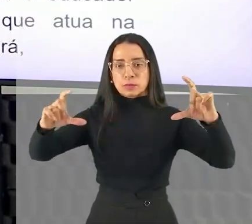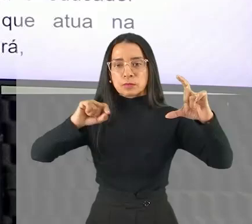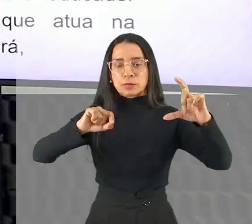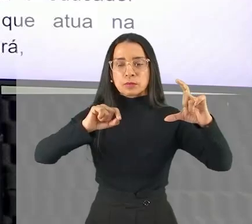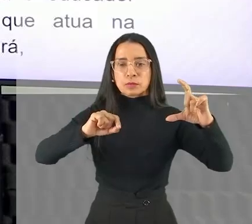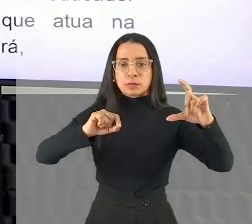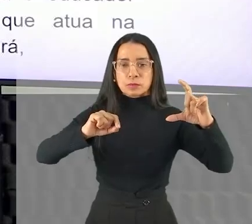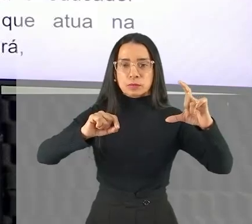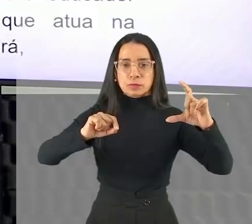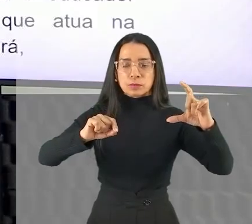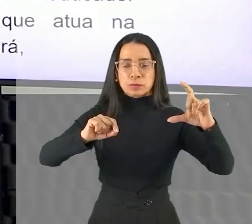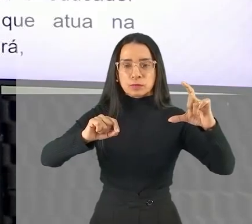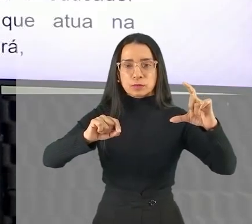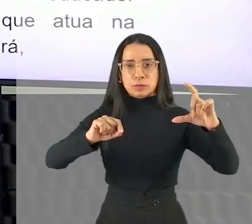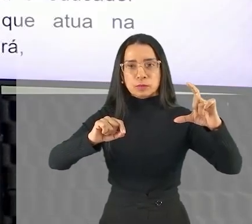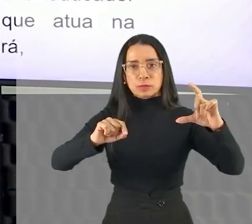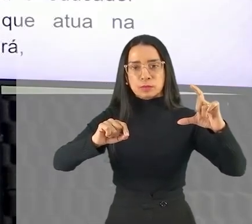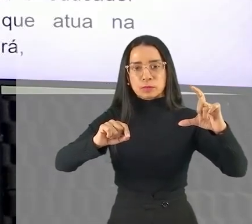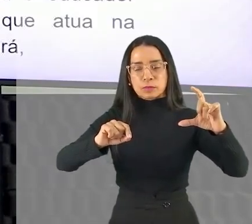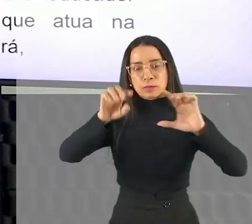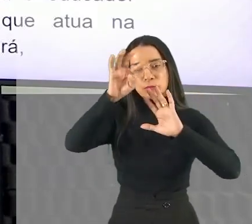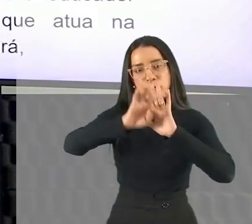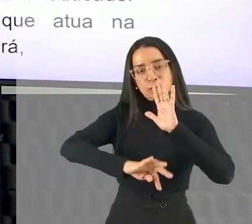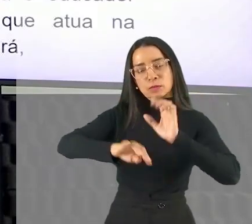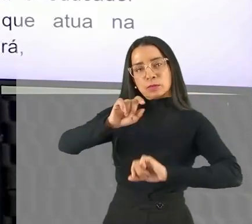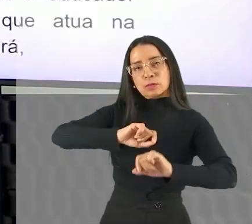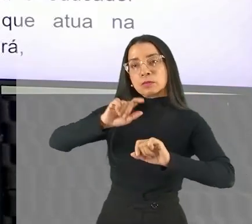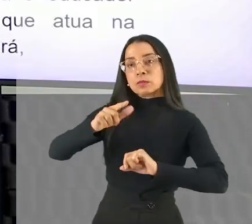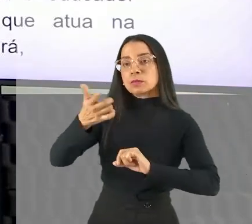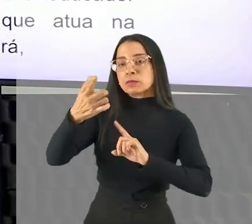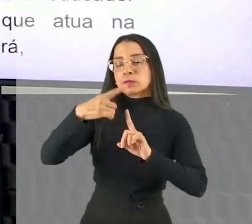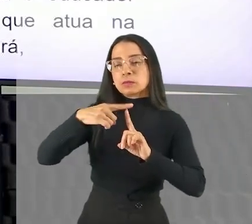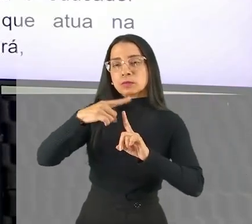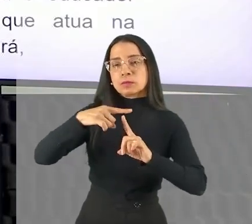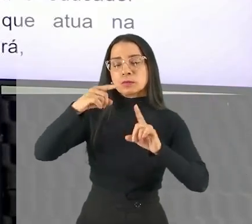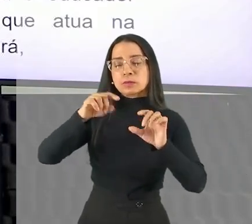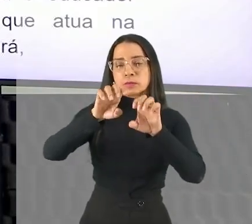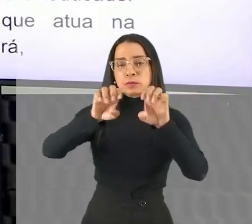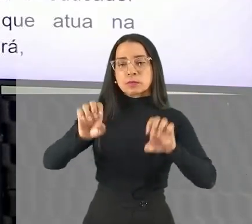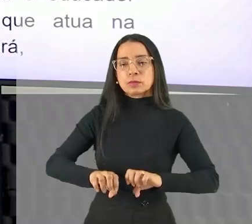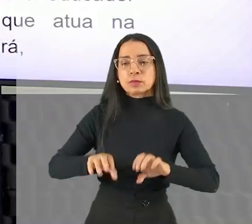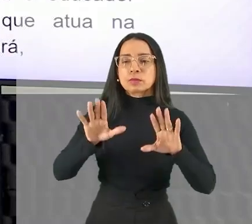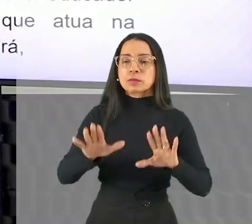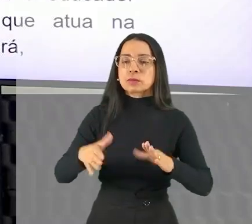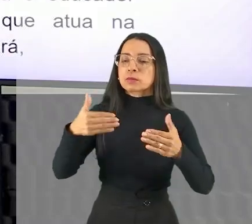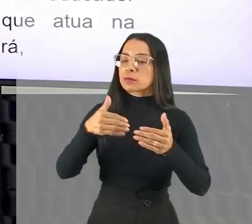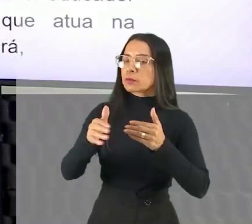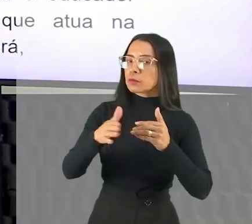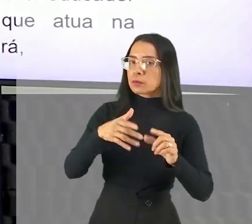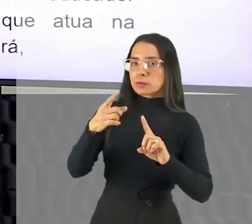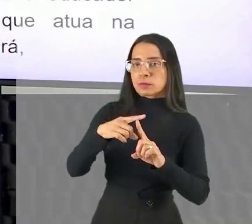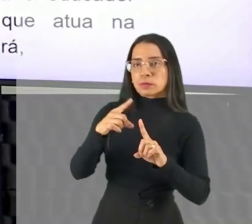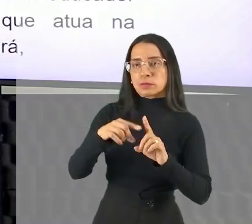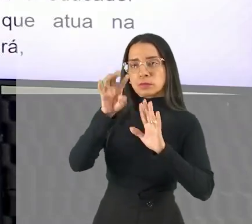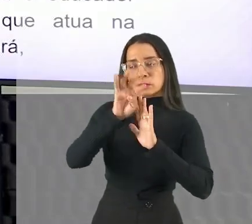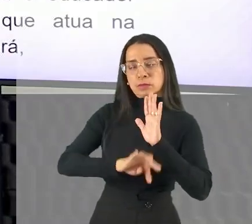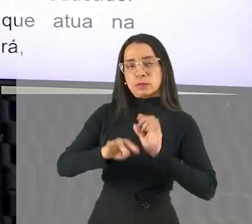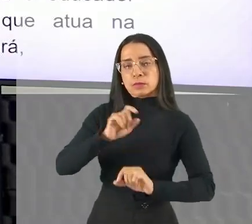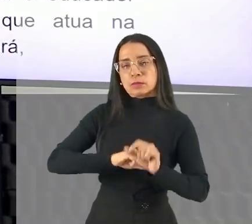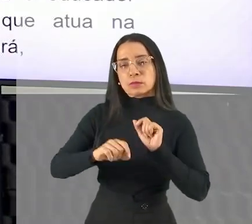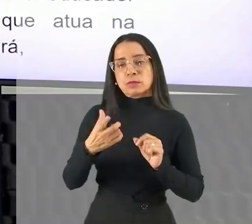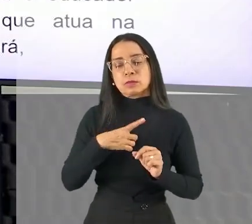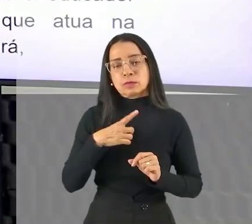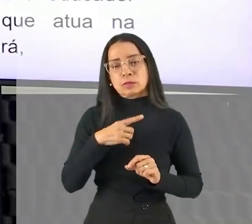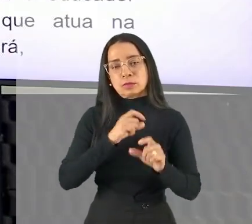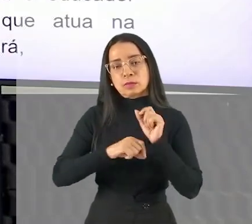prosa, conforme a gente estava vendo antes, já é um outro tipo de estrutura, mas em qualquer tipo de texto, né, o texto que tenta convencer, o texto que